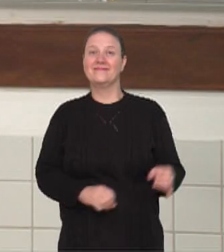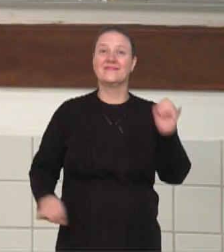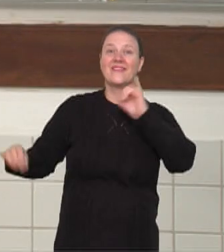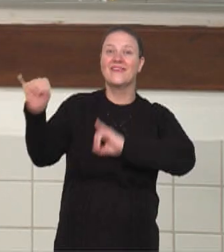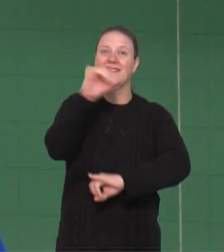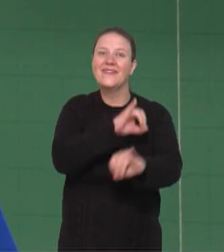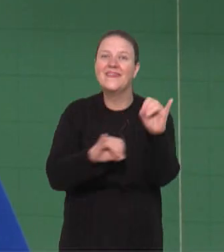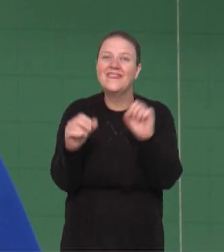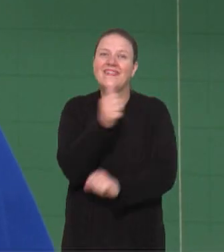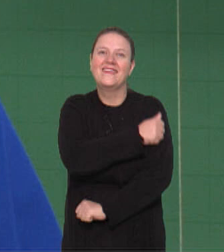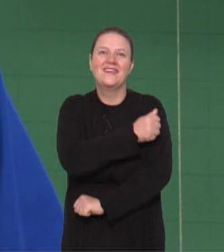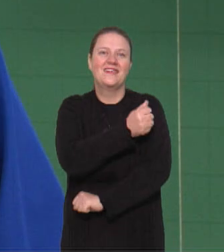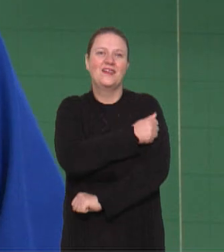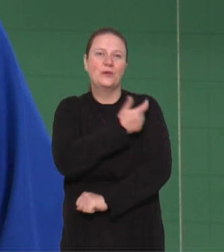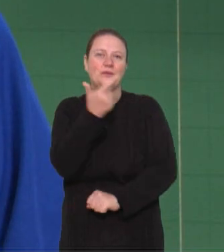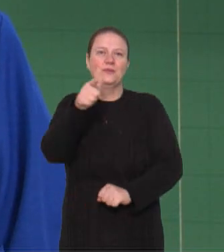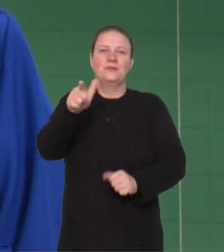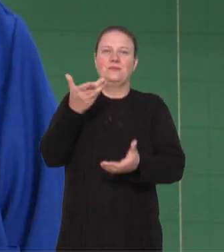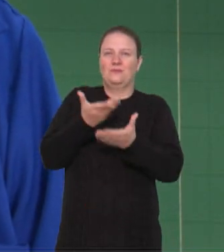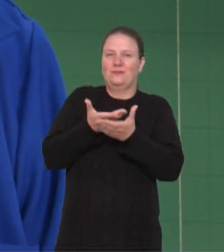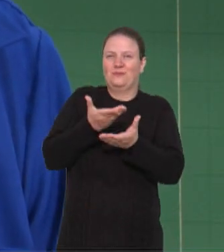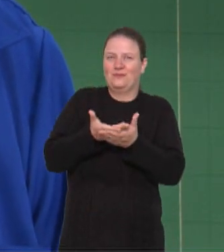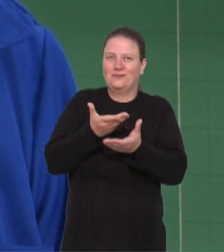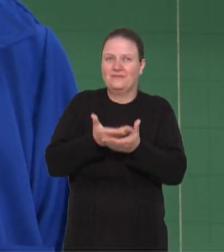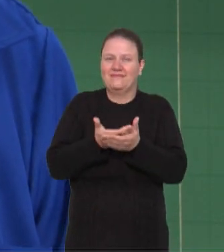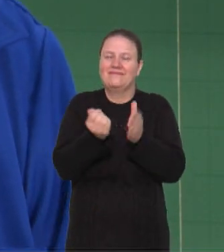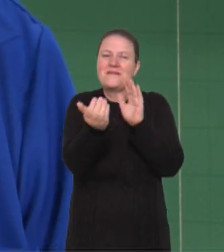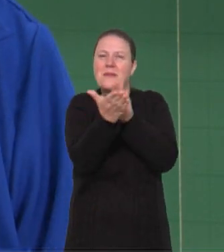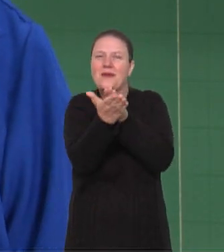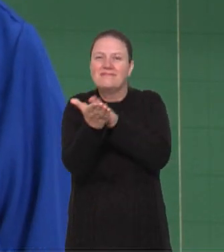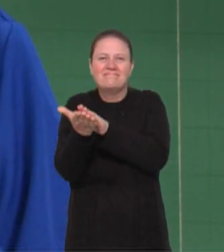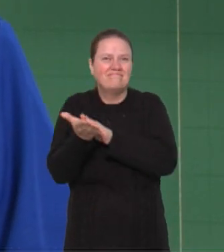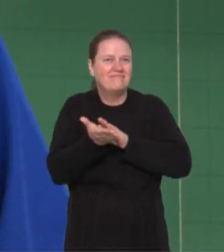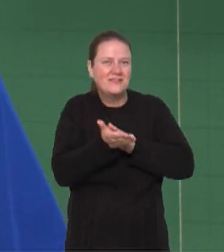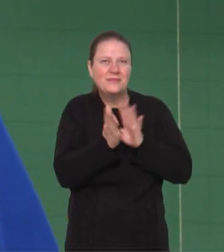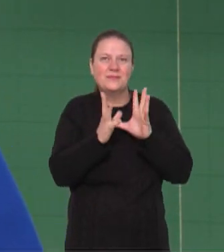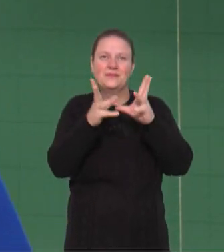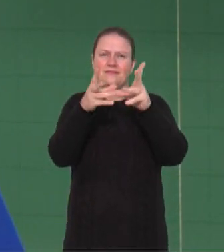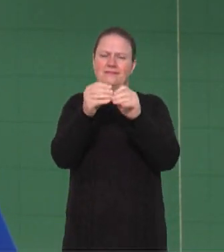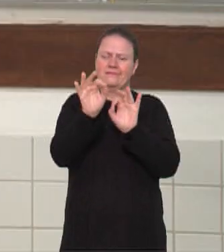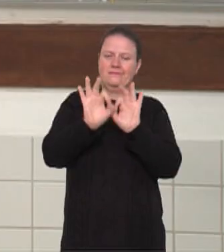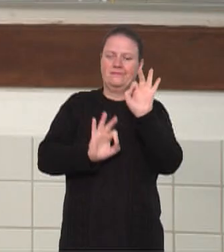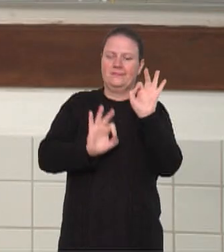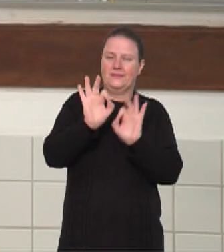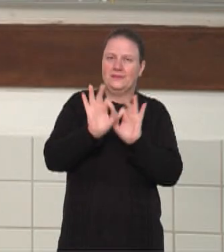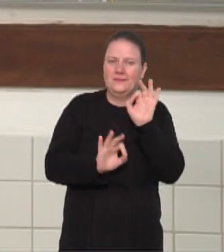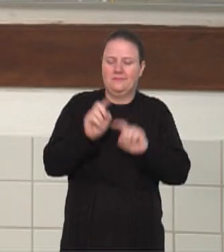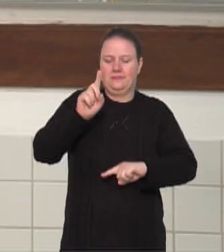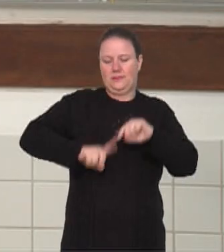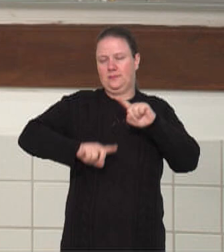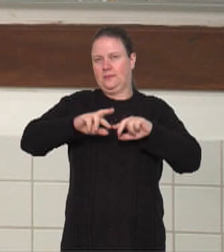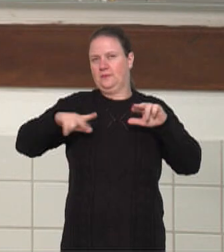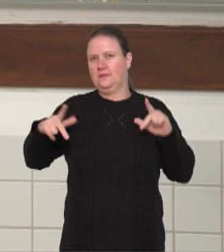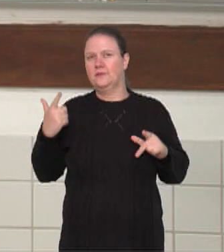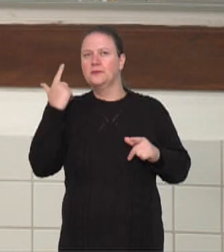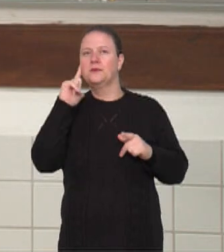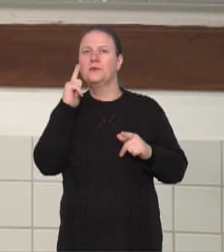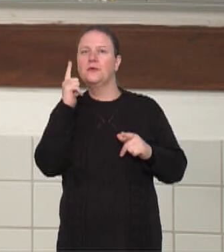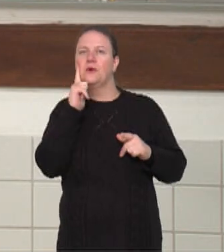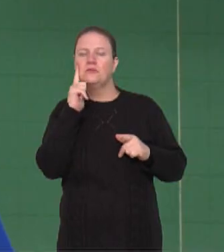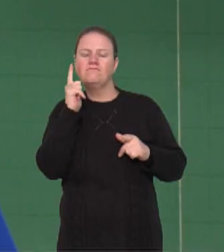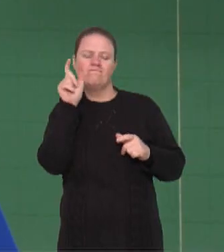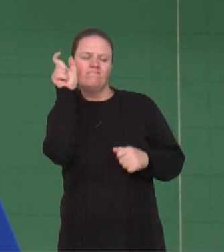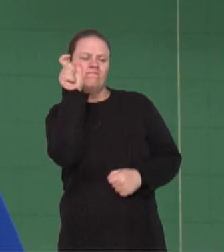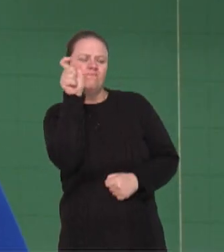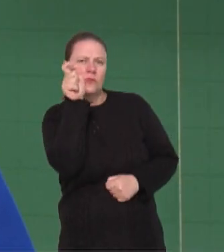Olá pessoal, vamos para mais uma teleaula, né? Parabéns para você que está aí se organizando com os seus materiais, conseguindo acompanhar